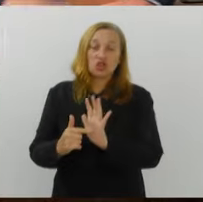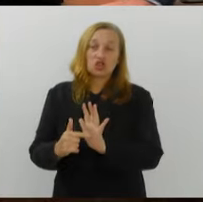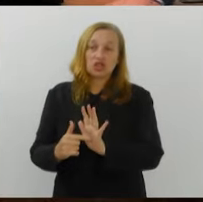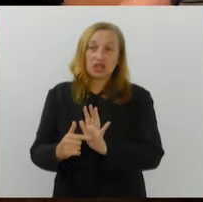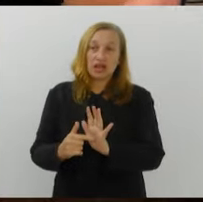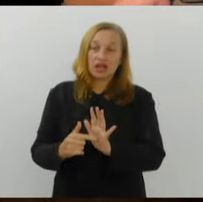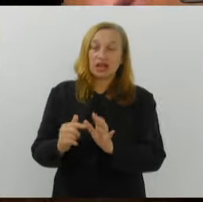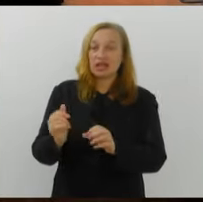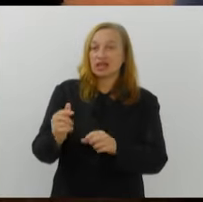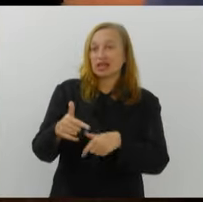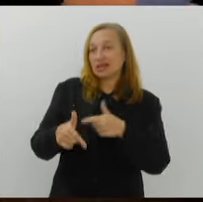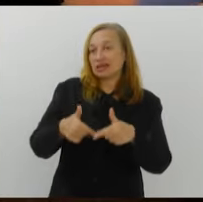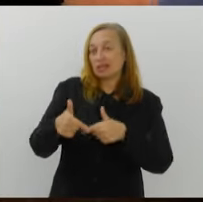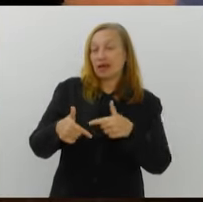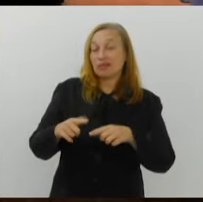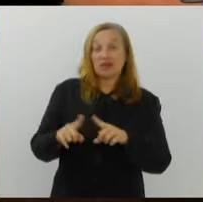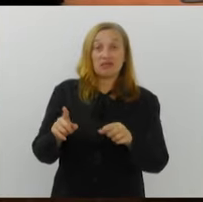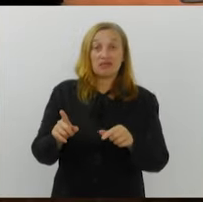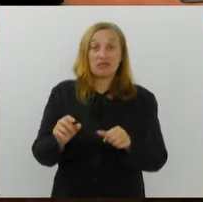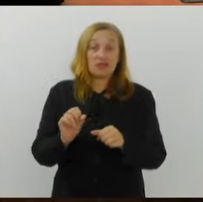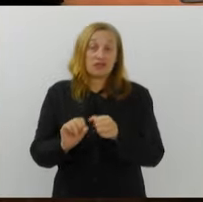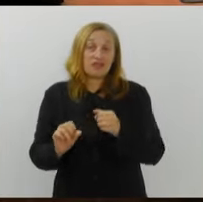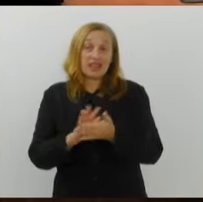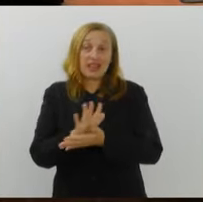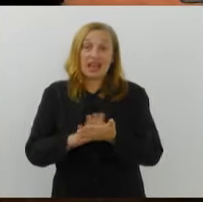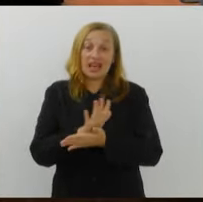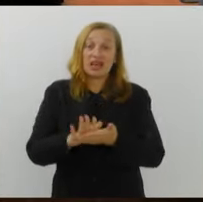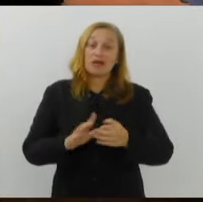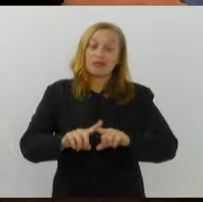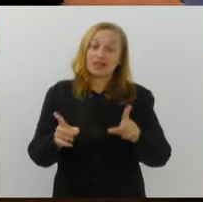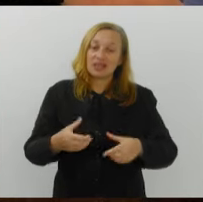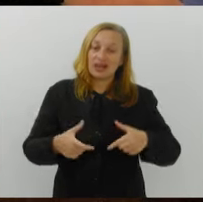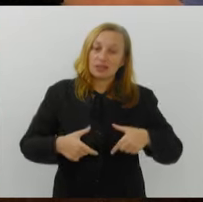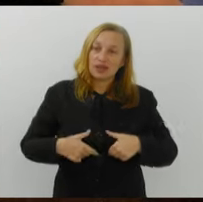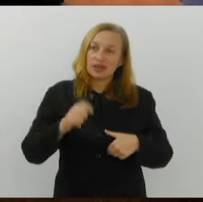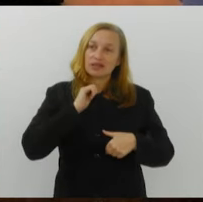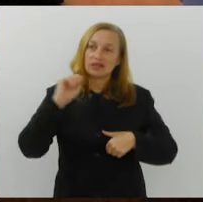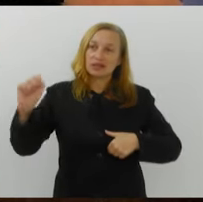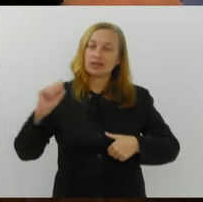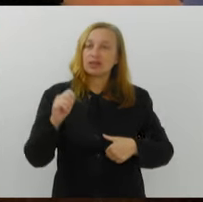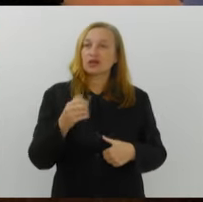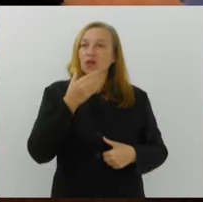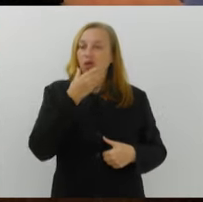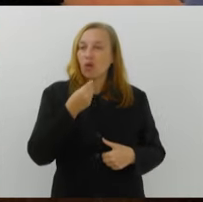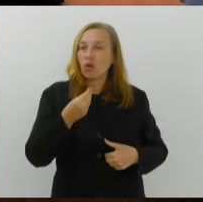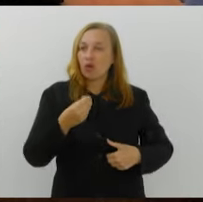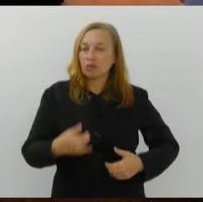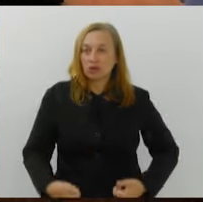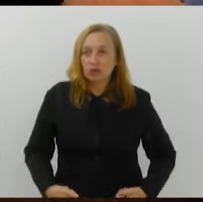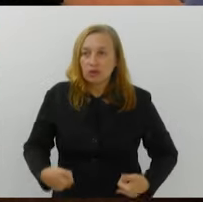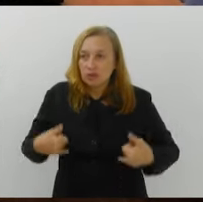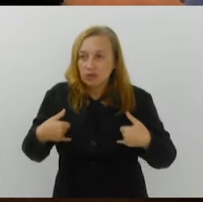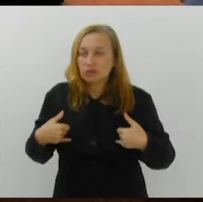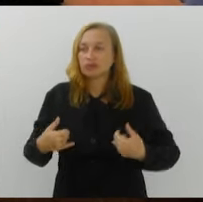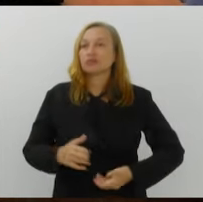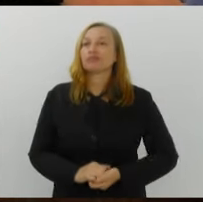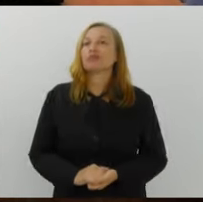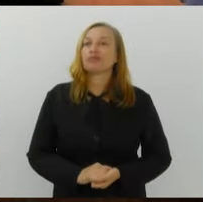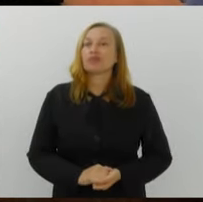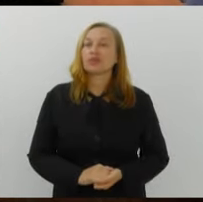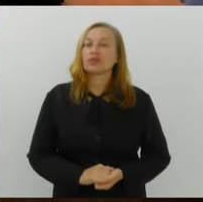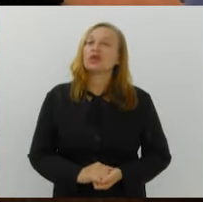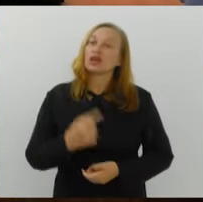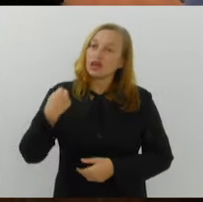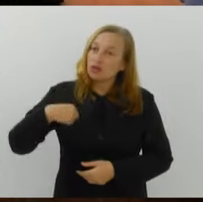isso que o governo federal fez, mas fica aqui, né, essa medalha Tiradentes a esse honrado ser humano que foi para o